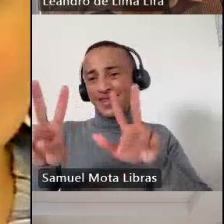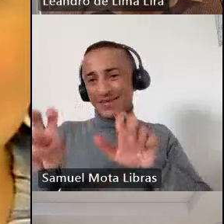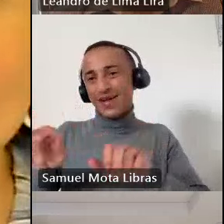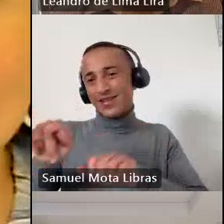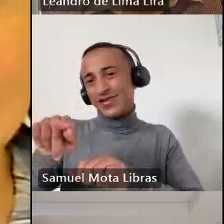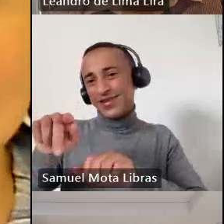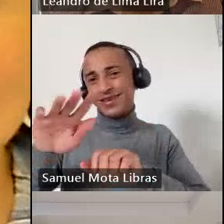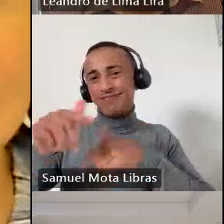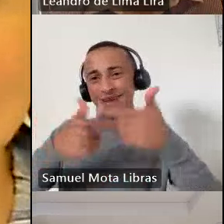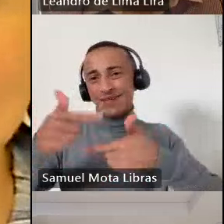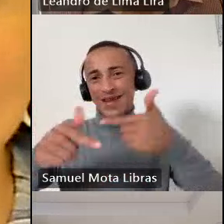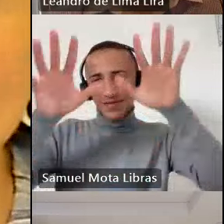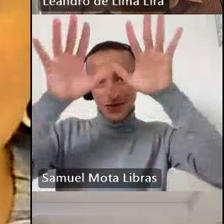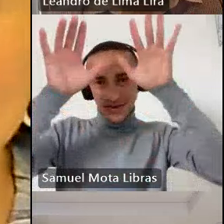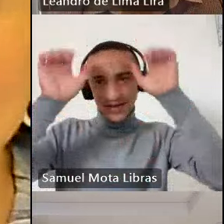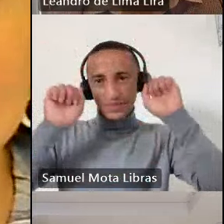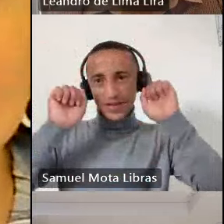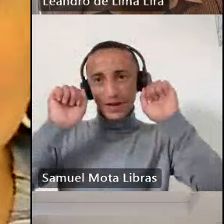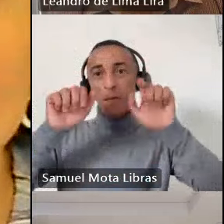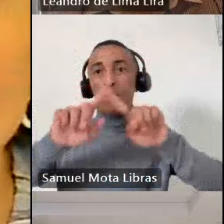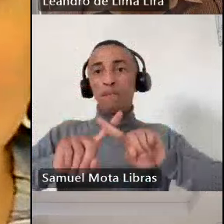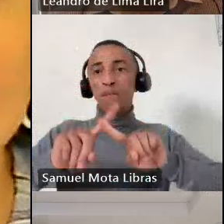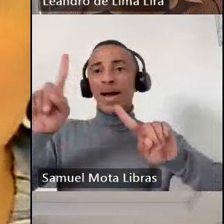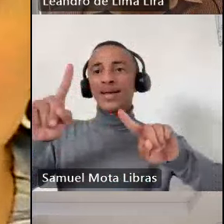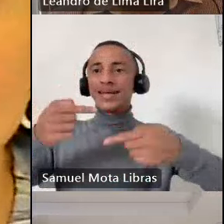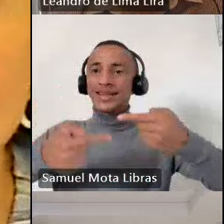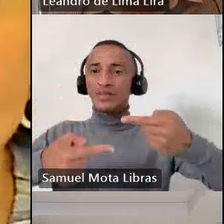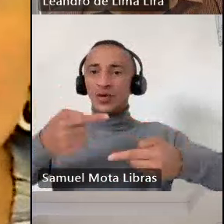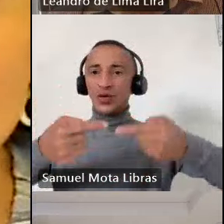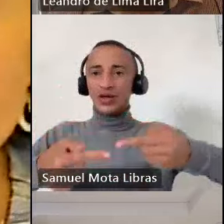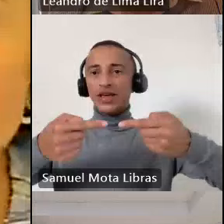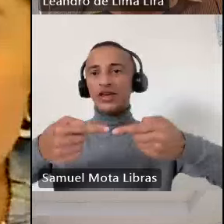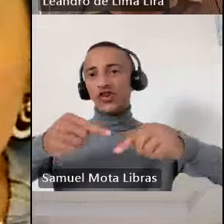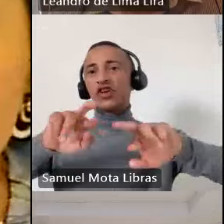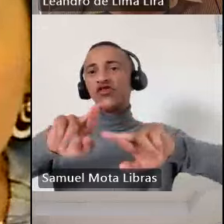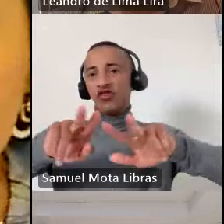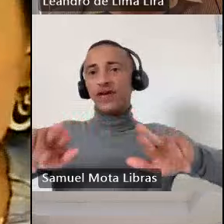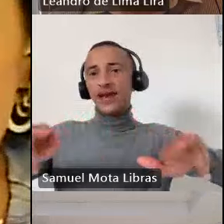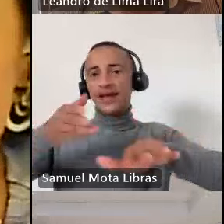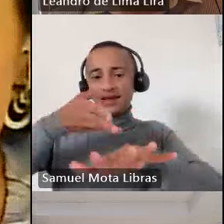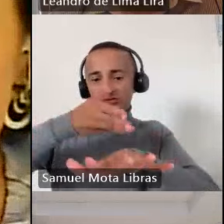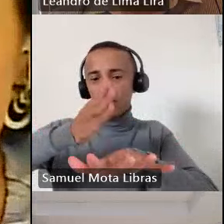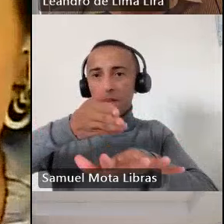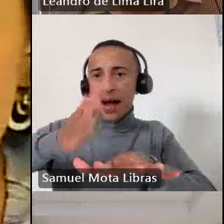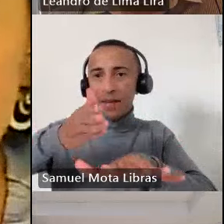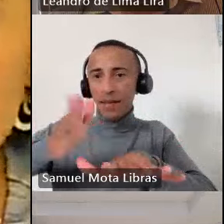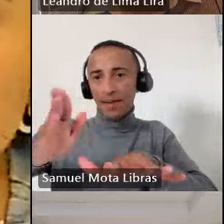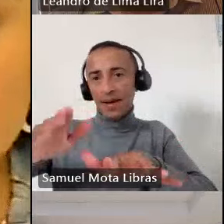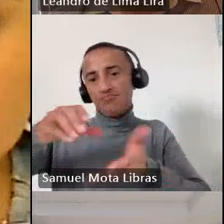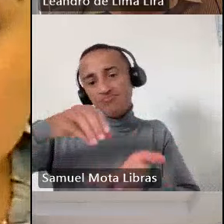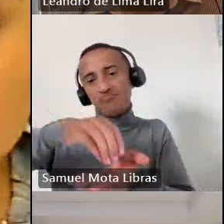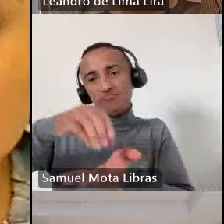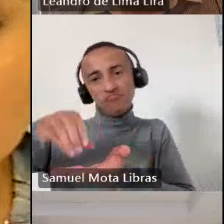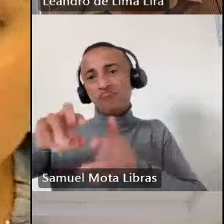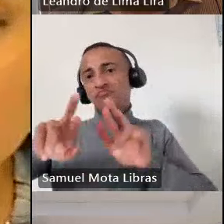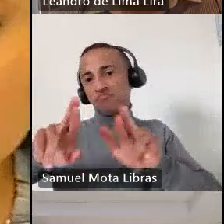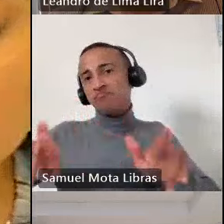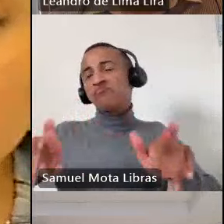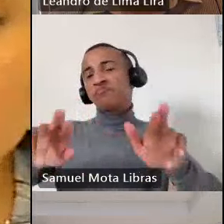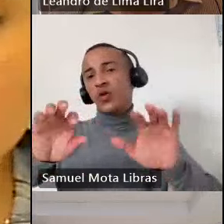aí né mas assim é essas políticas que são descentralizadas né ou que são a execução é por meio de outras